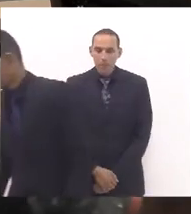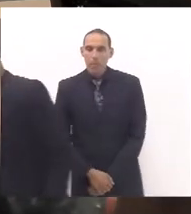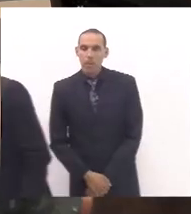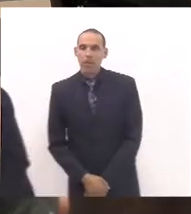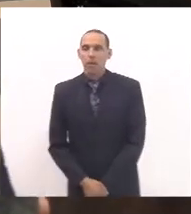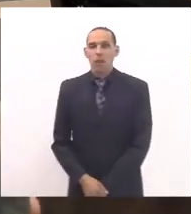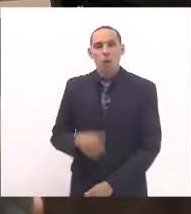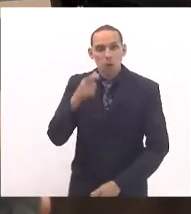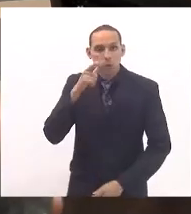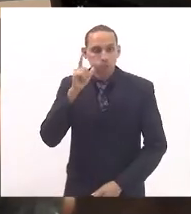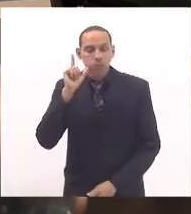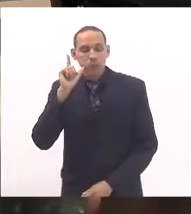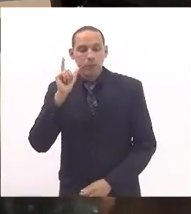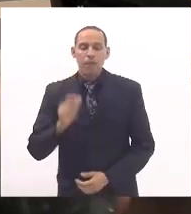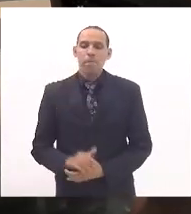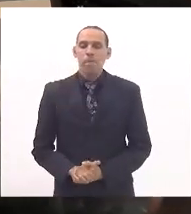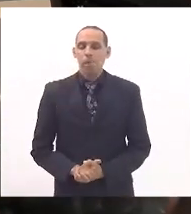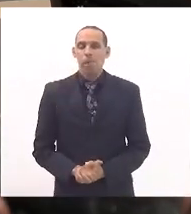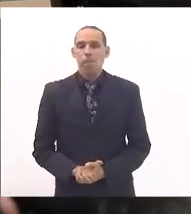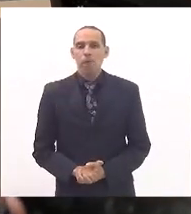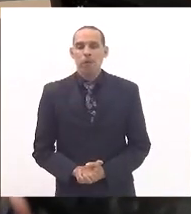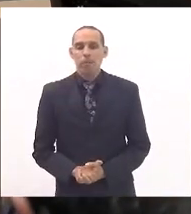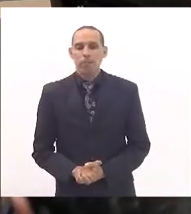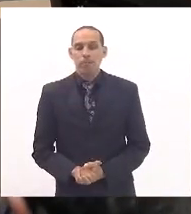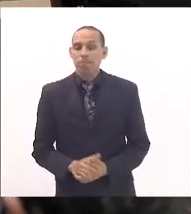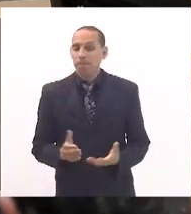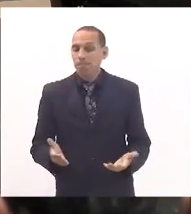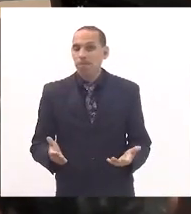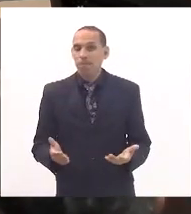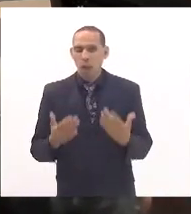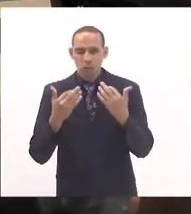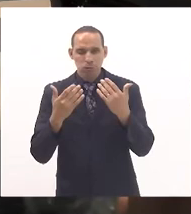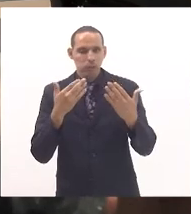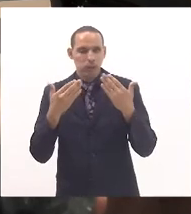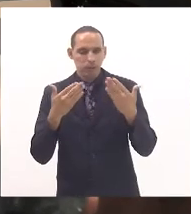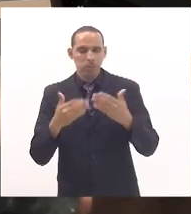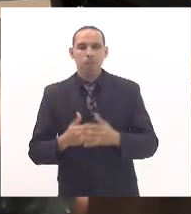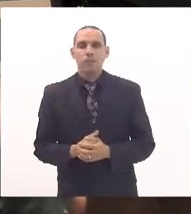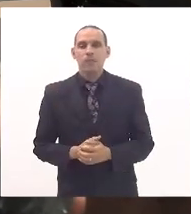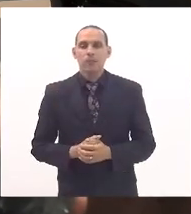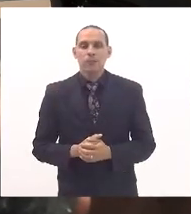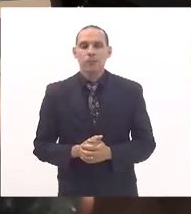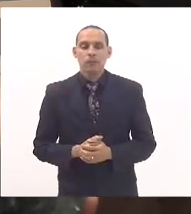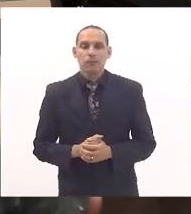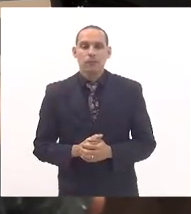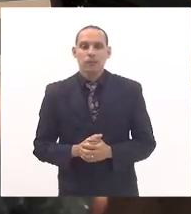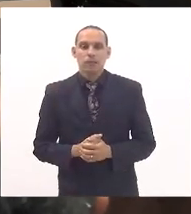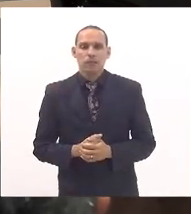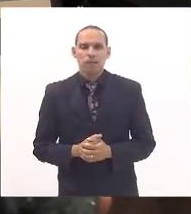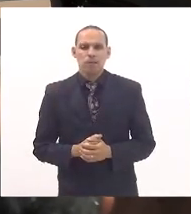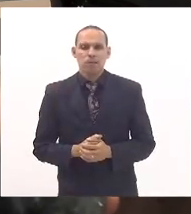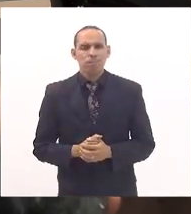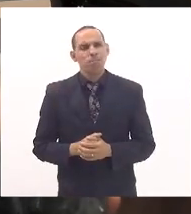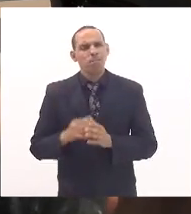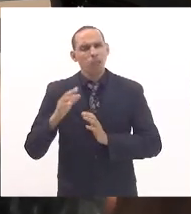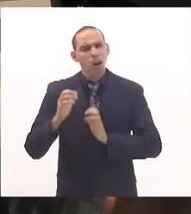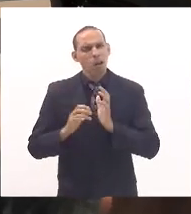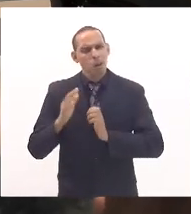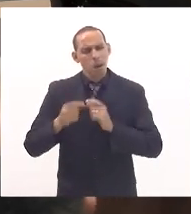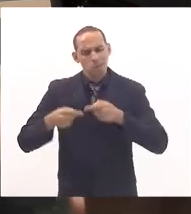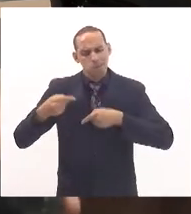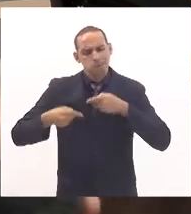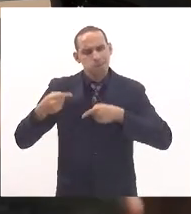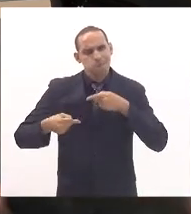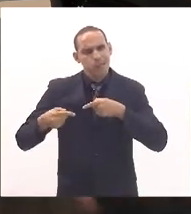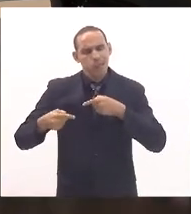de ontem. E, nesta audiência pública, se travou um grande debate.